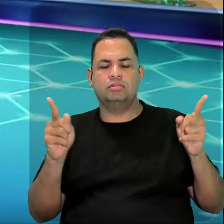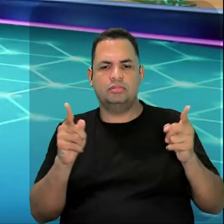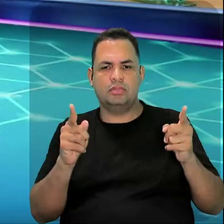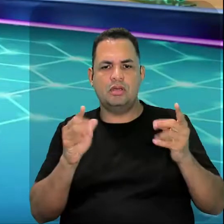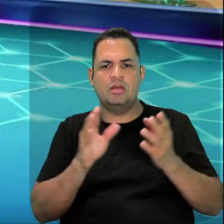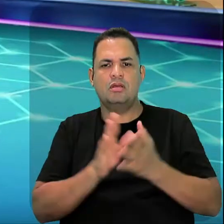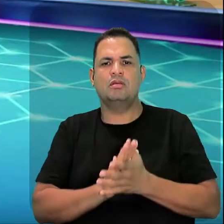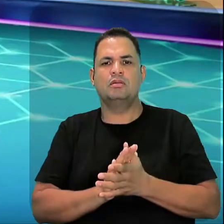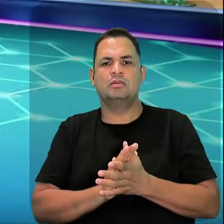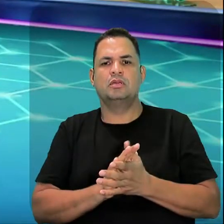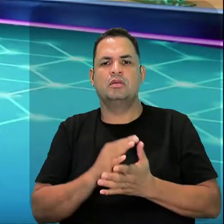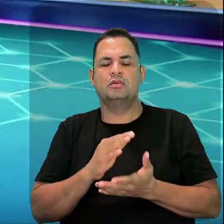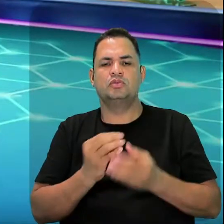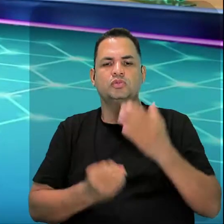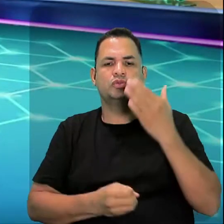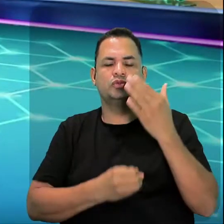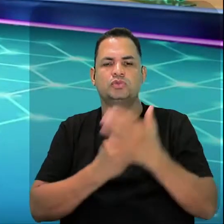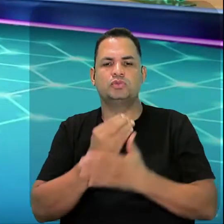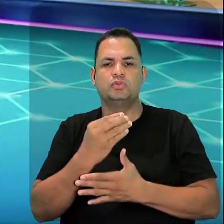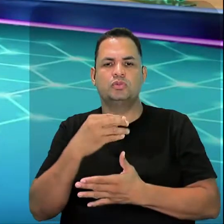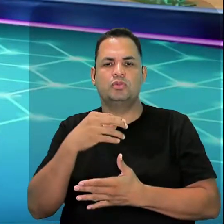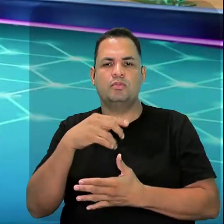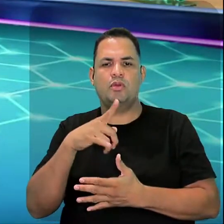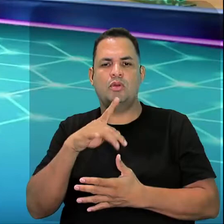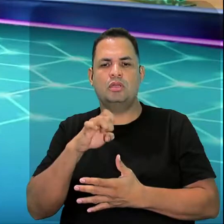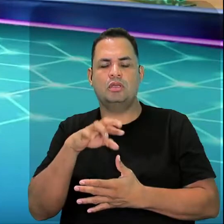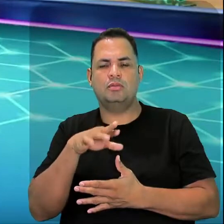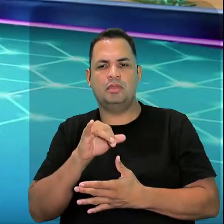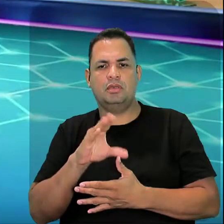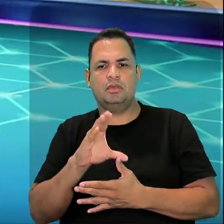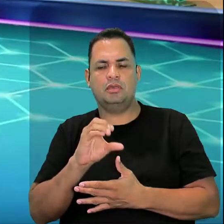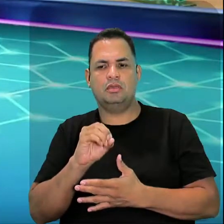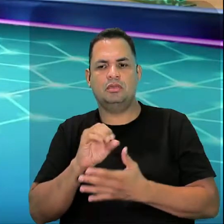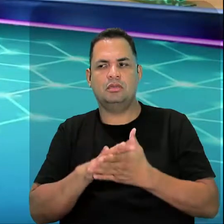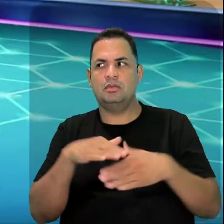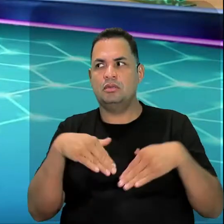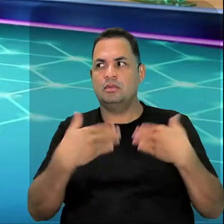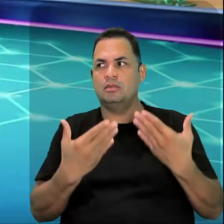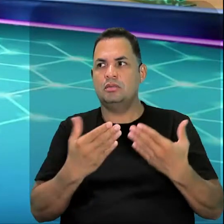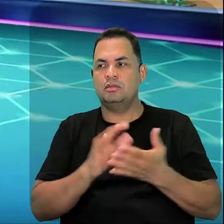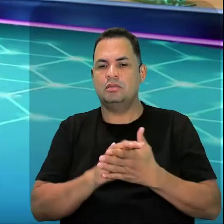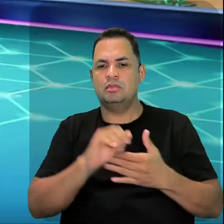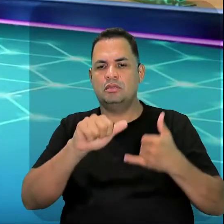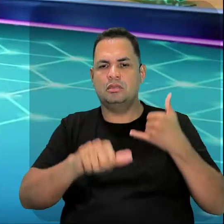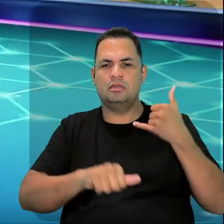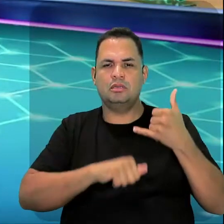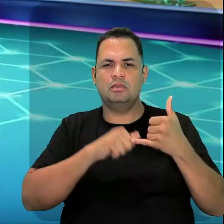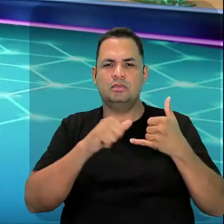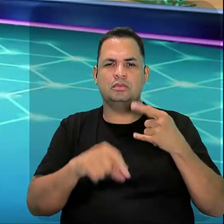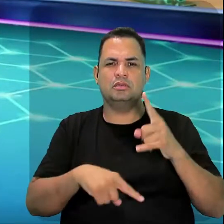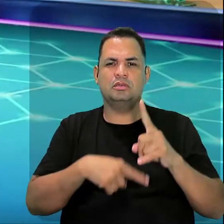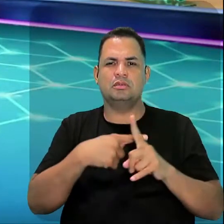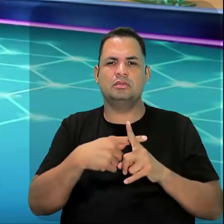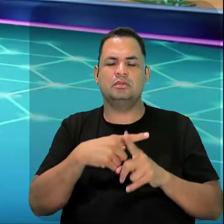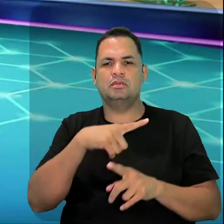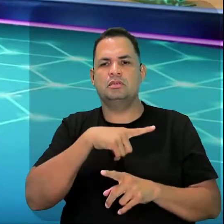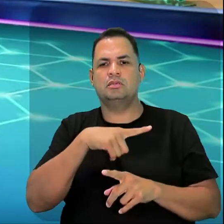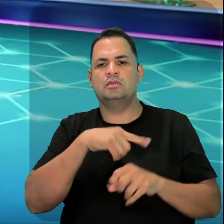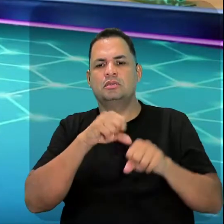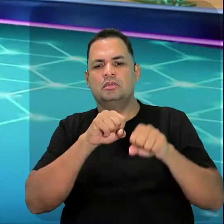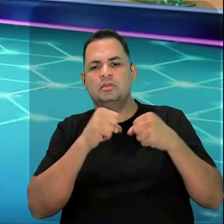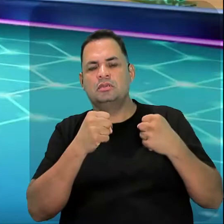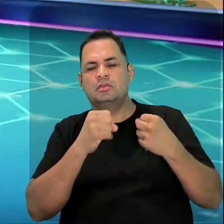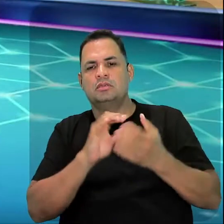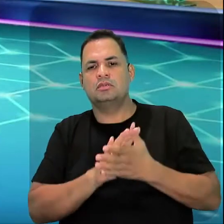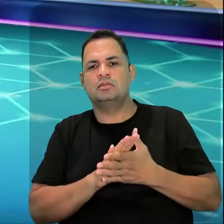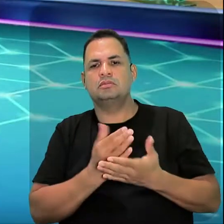dá origem ao polímero. Nas reações de adição, elas vão acontecendo subitaneamente. Vai tendo a quebra da